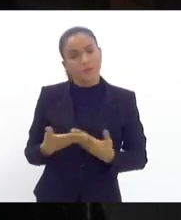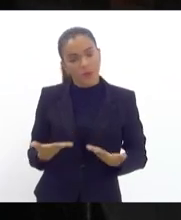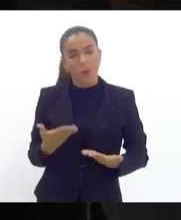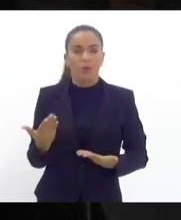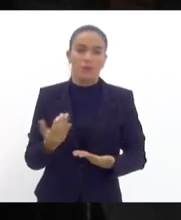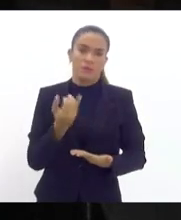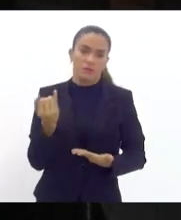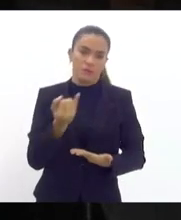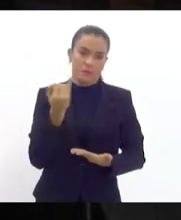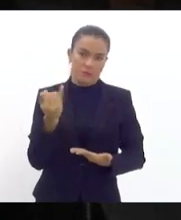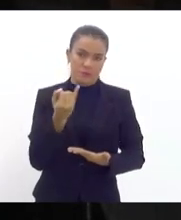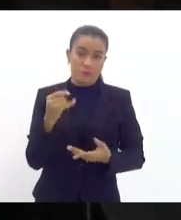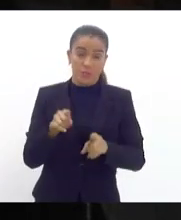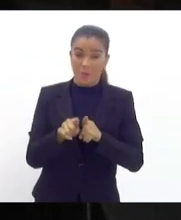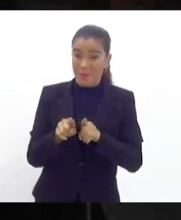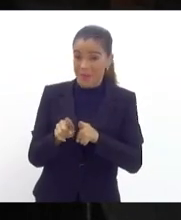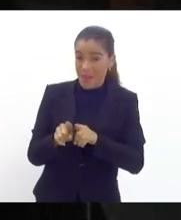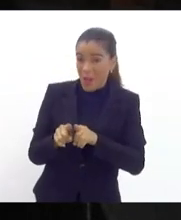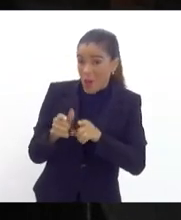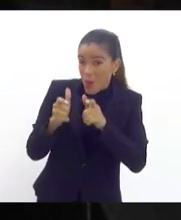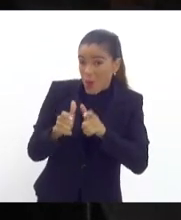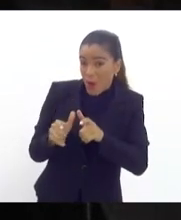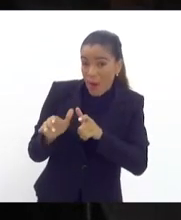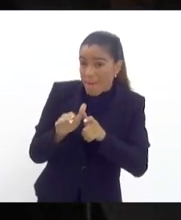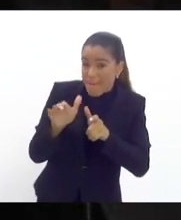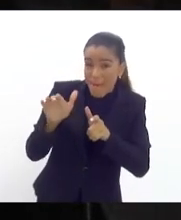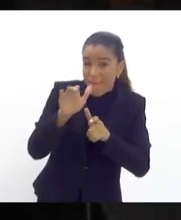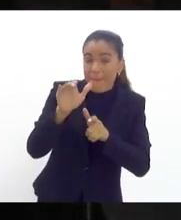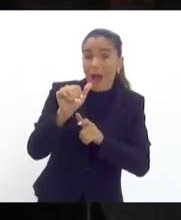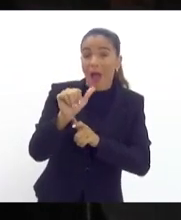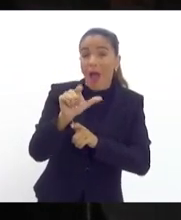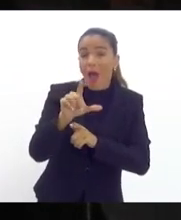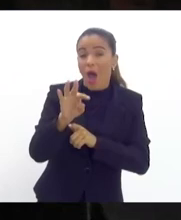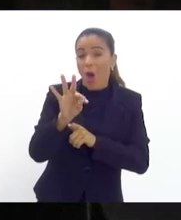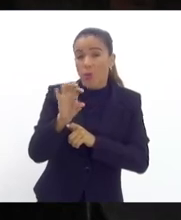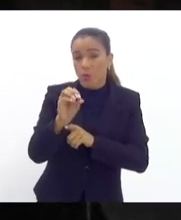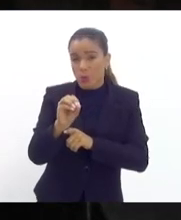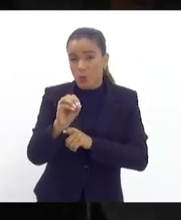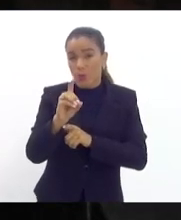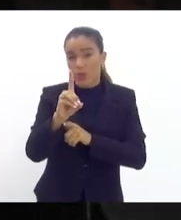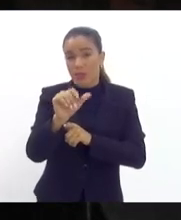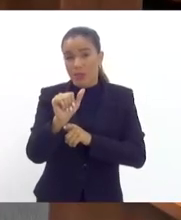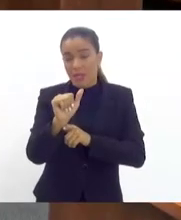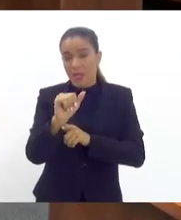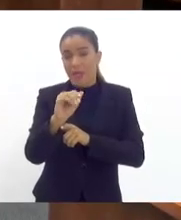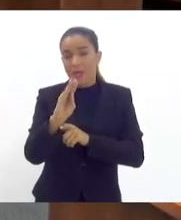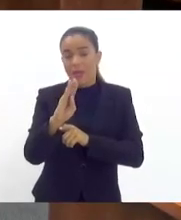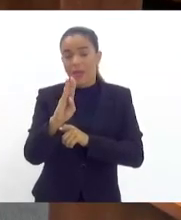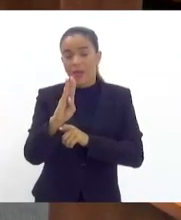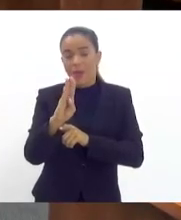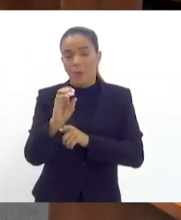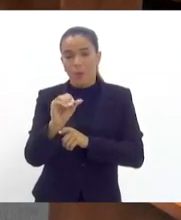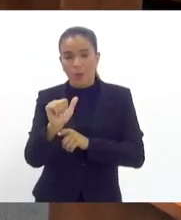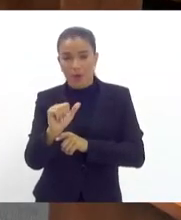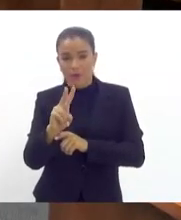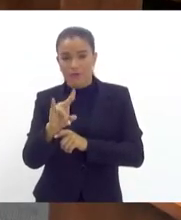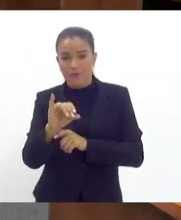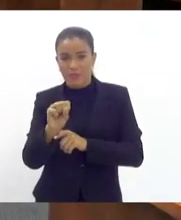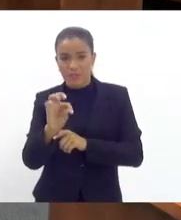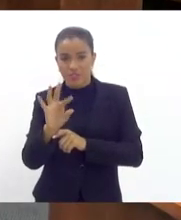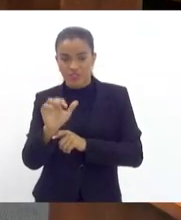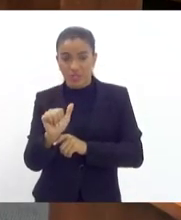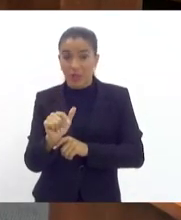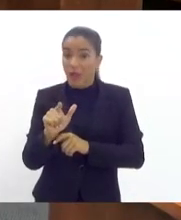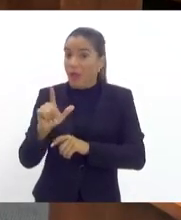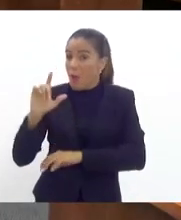é muito importante no Alto da Boa Vista para concluir que o bairro que eu tenho muito carinho de uma região da Tijuca primeiro porque nós estamos no é um pedaço de uma